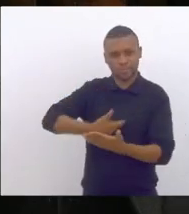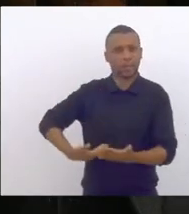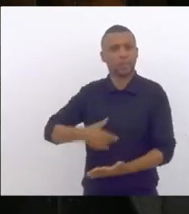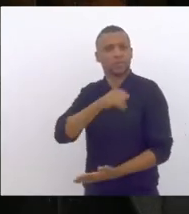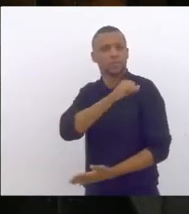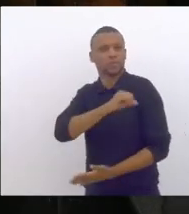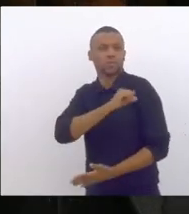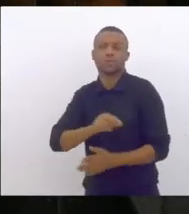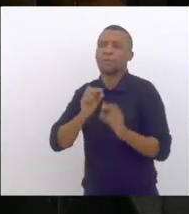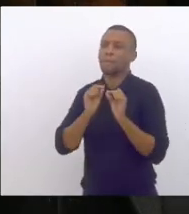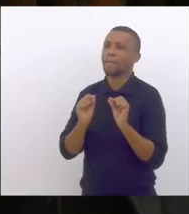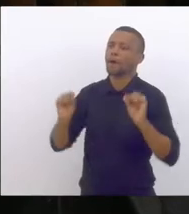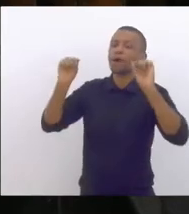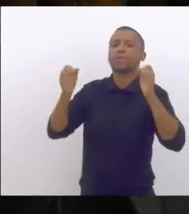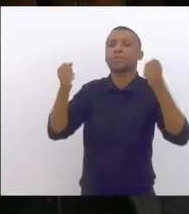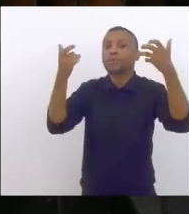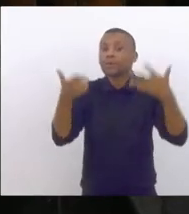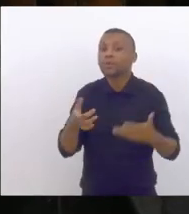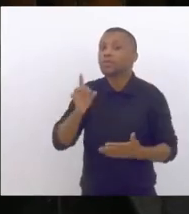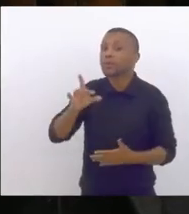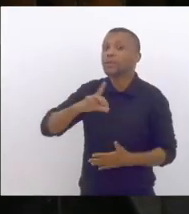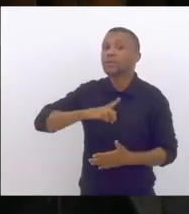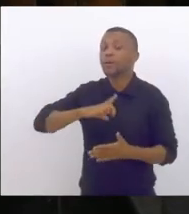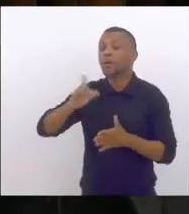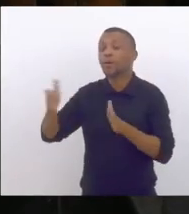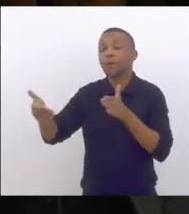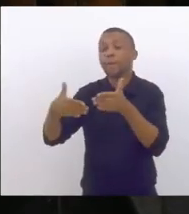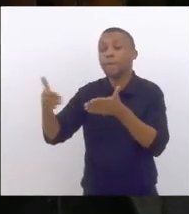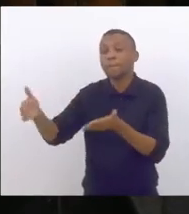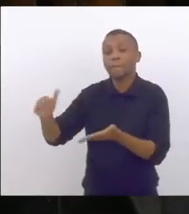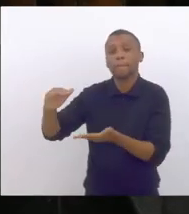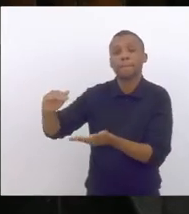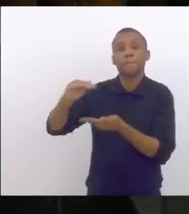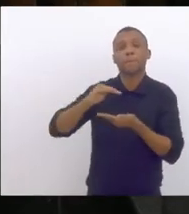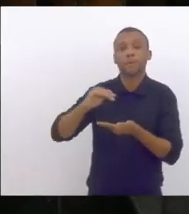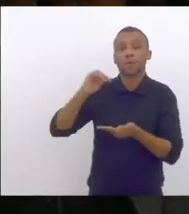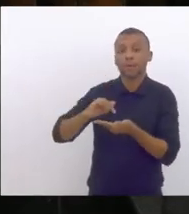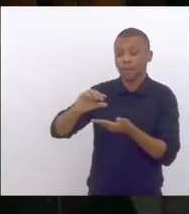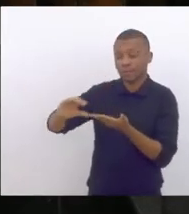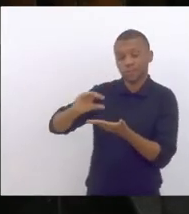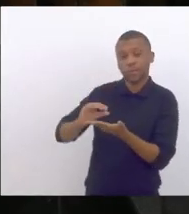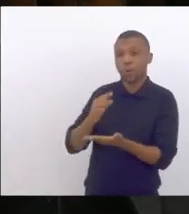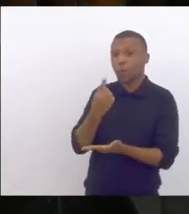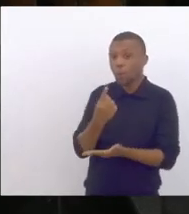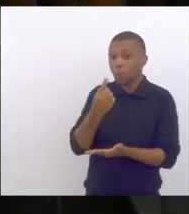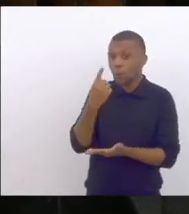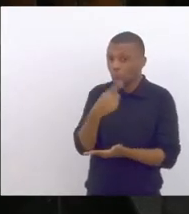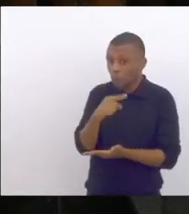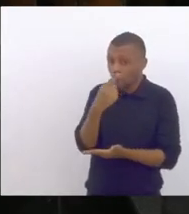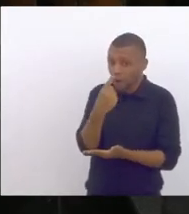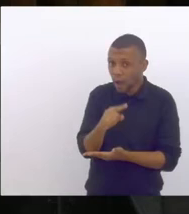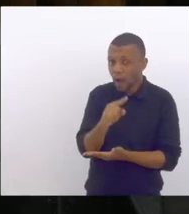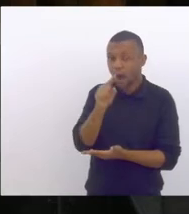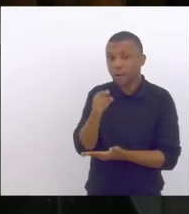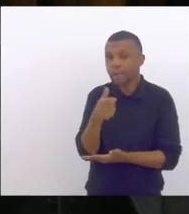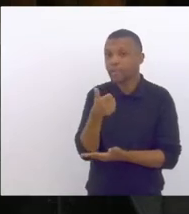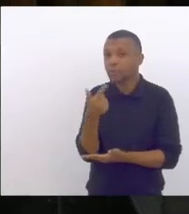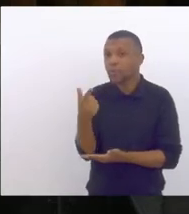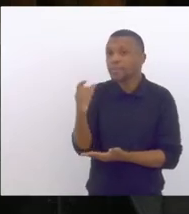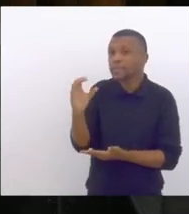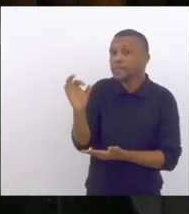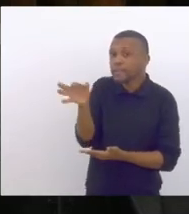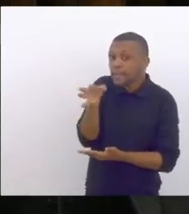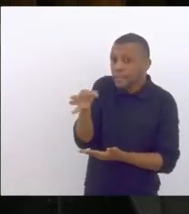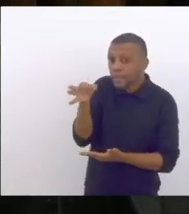dizendo que só estão recebendo um real e 12 centavos por aluno para a merenda